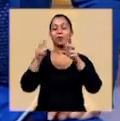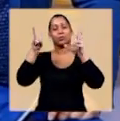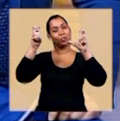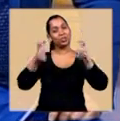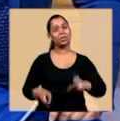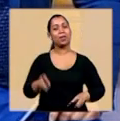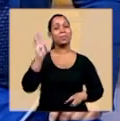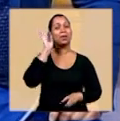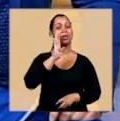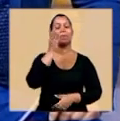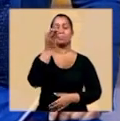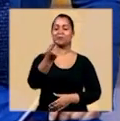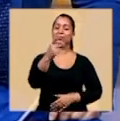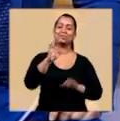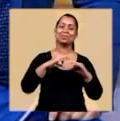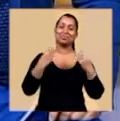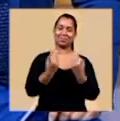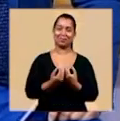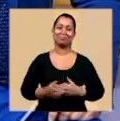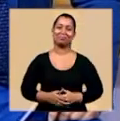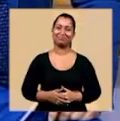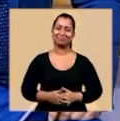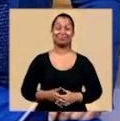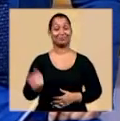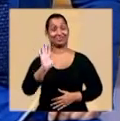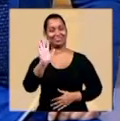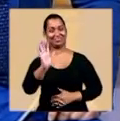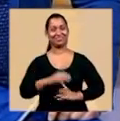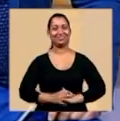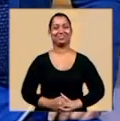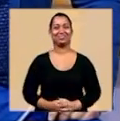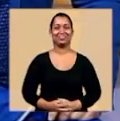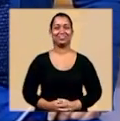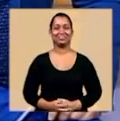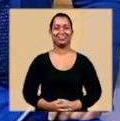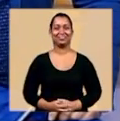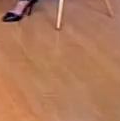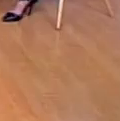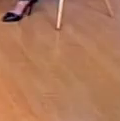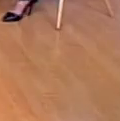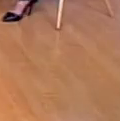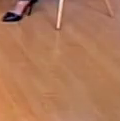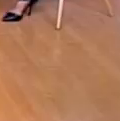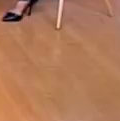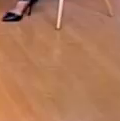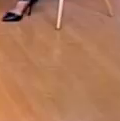com mais um assunto interessante para você e para sua família. É isso mesmo. Até lá. Tchau.